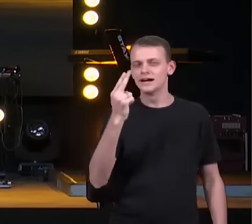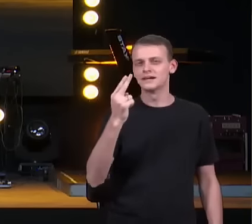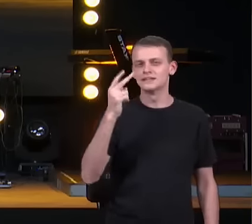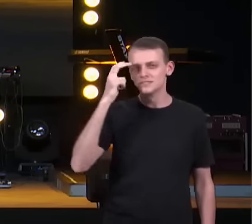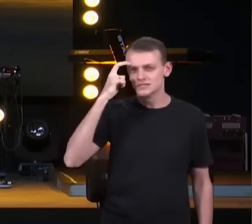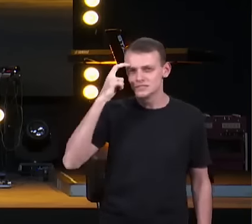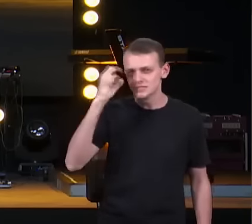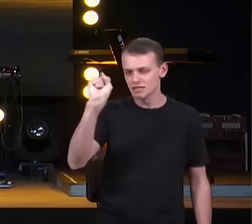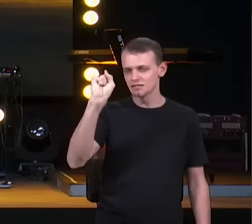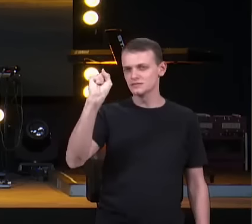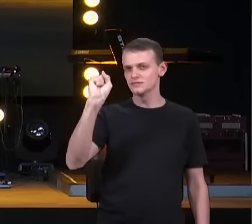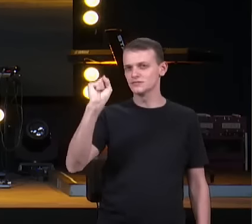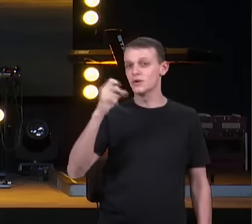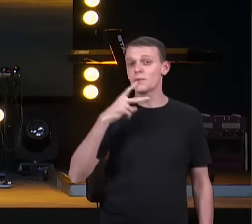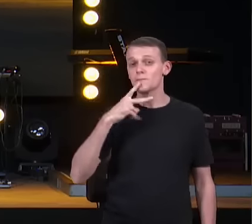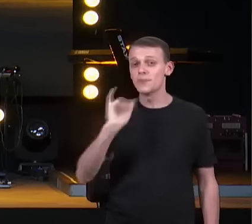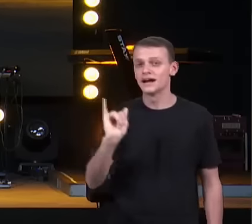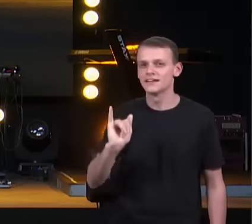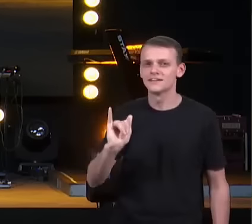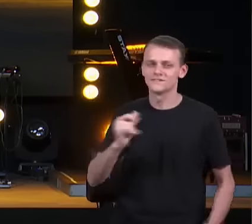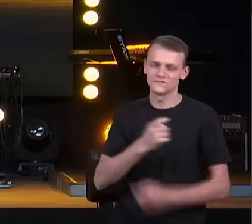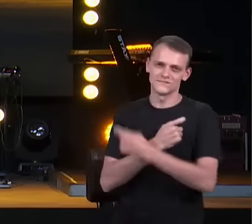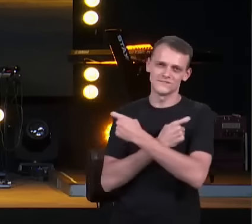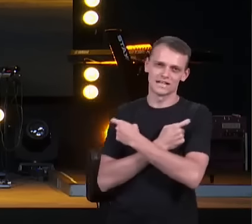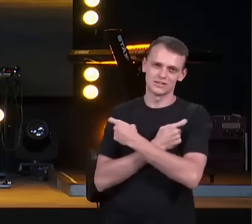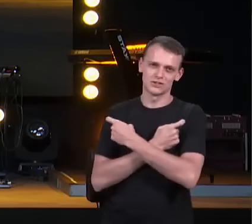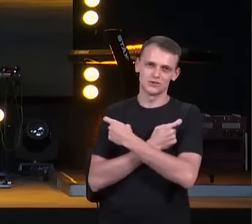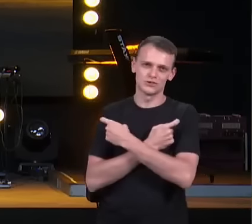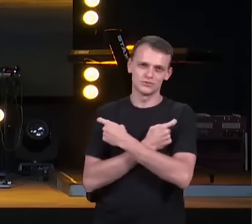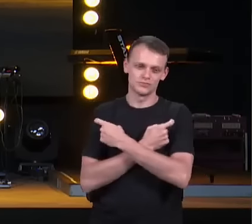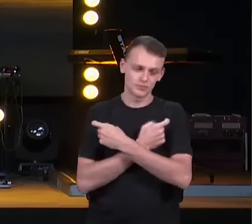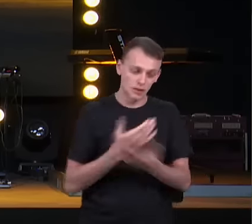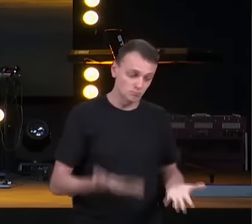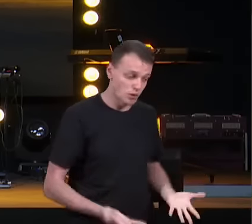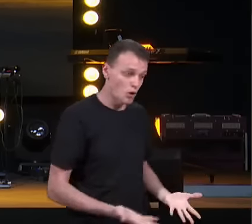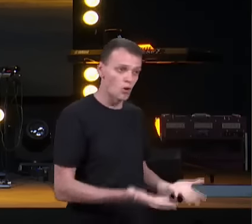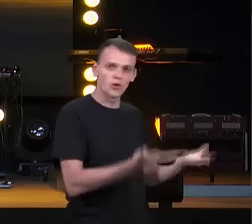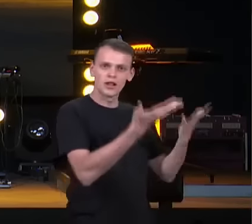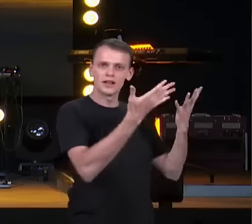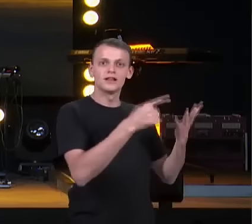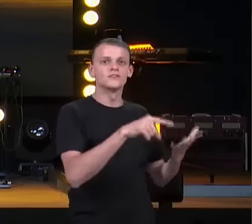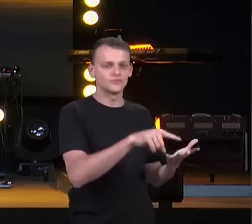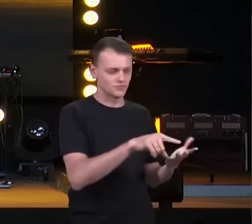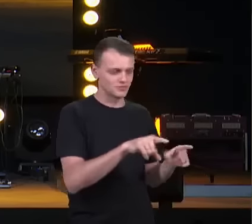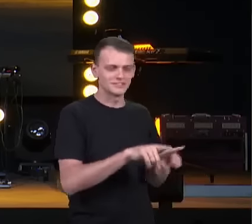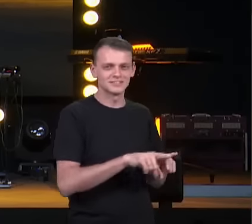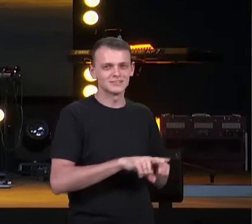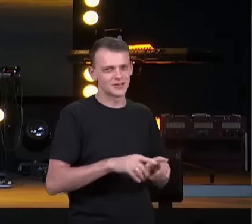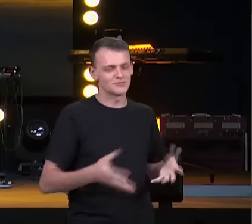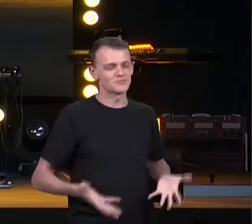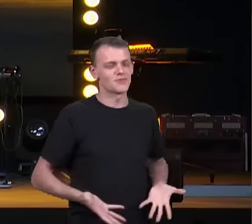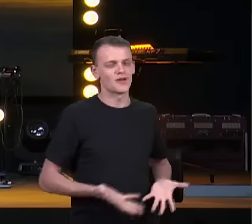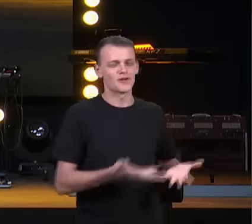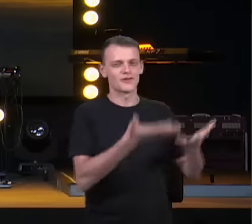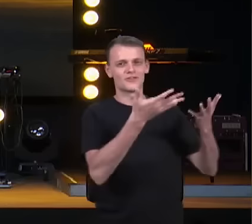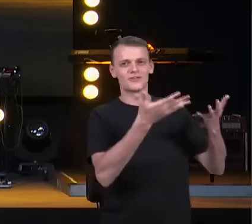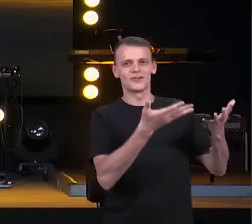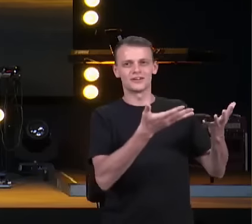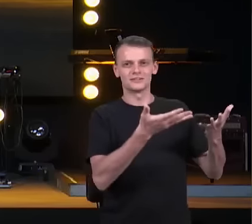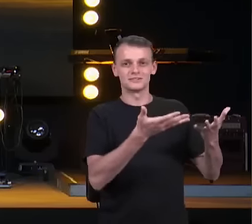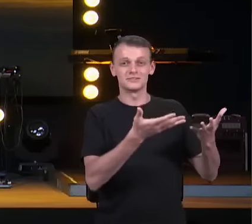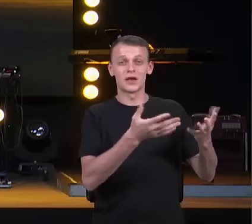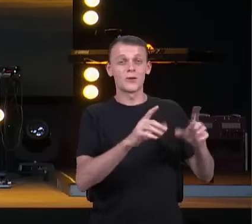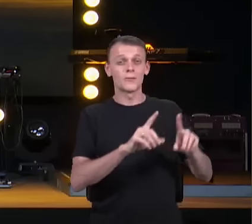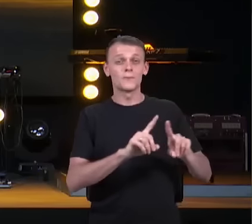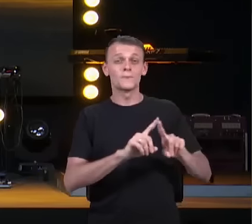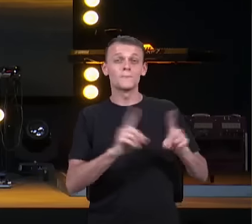chamado de pai de Faraó. Ao promover os outros, você também se promove. Ao rebaixar